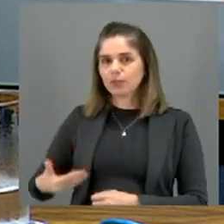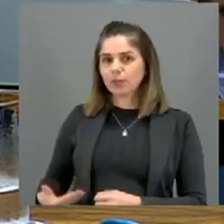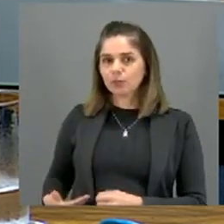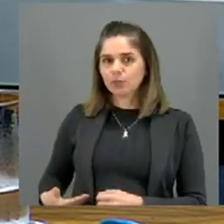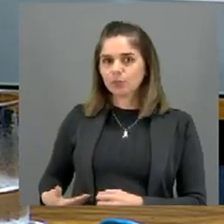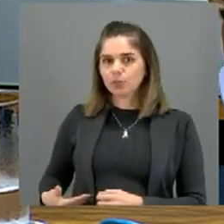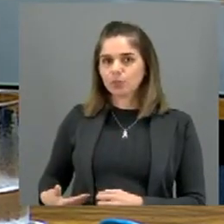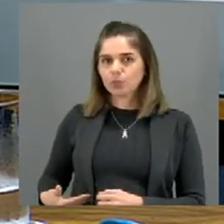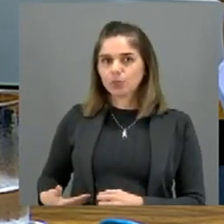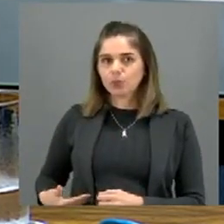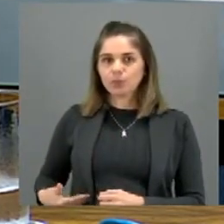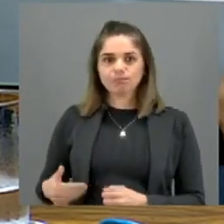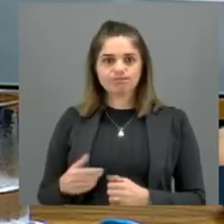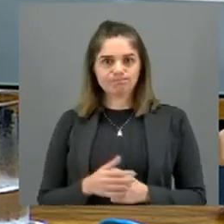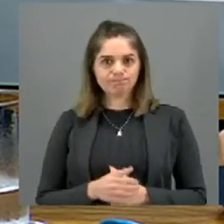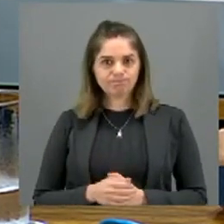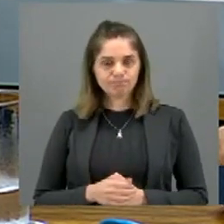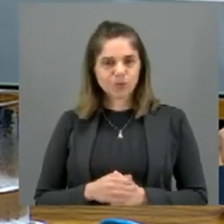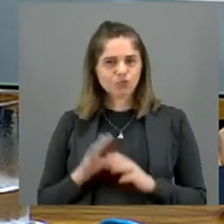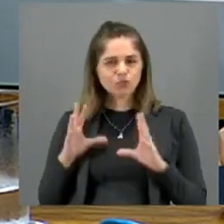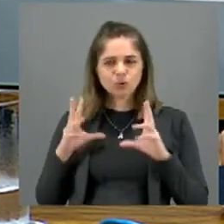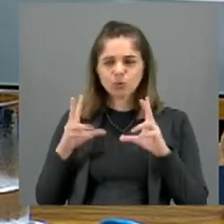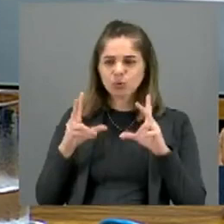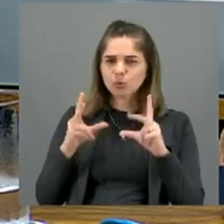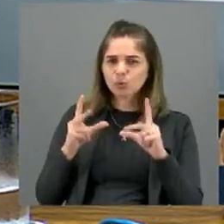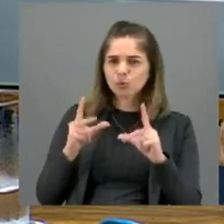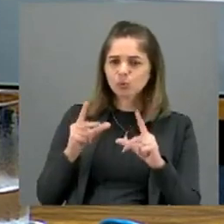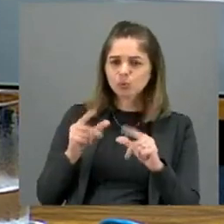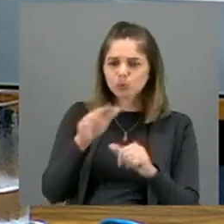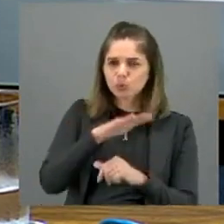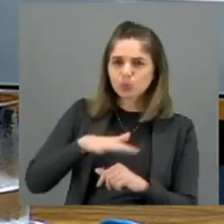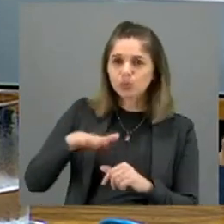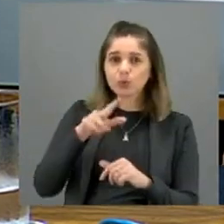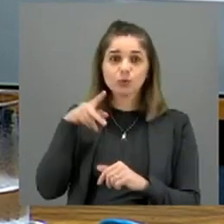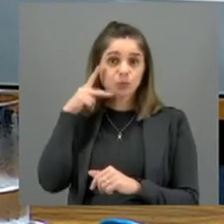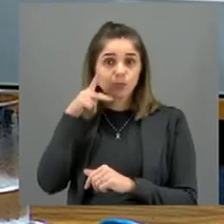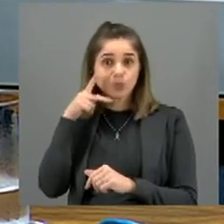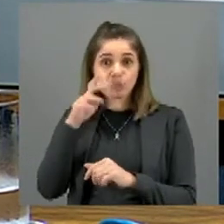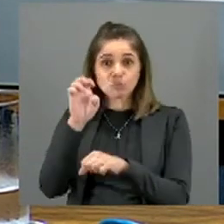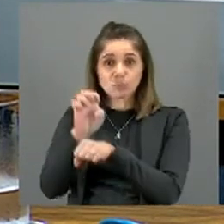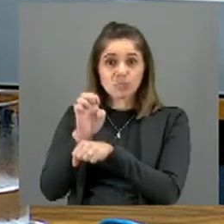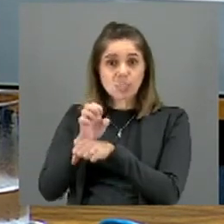de todo o espectro político do Estado, votaram.